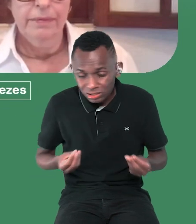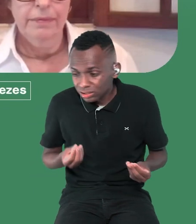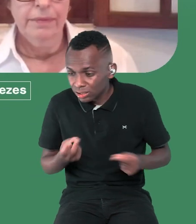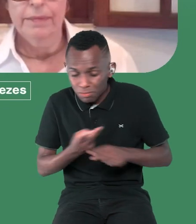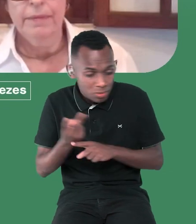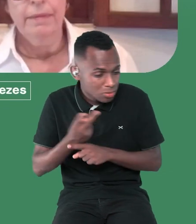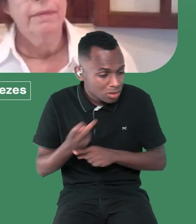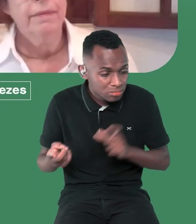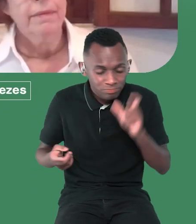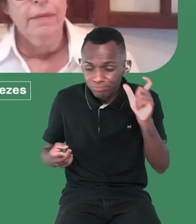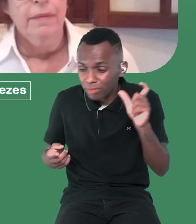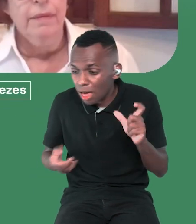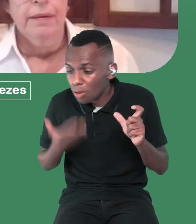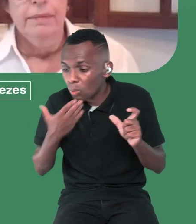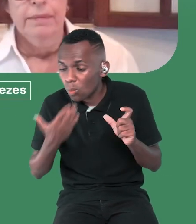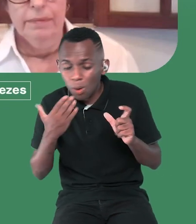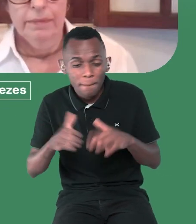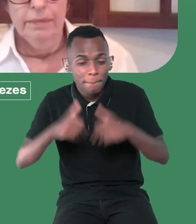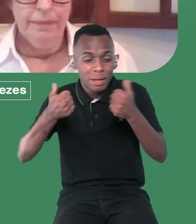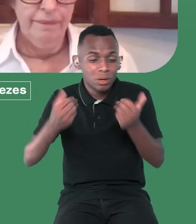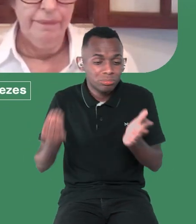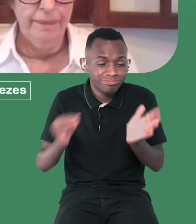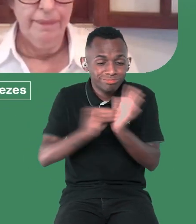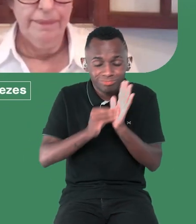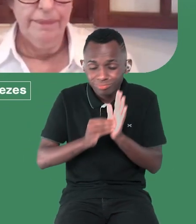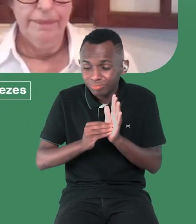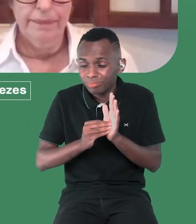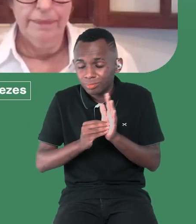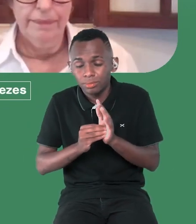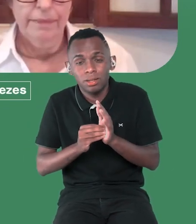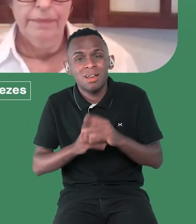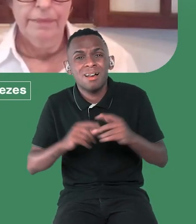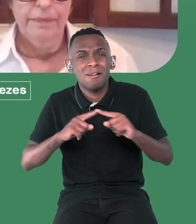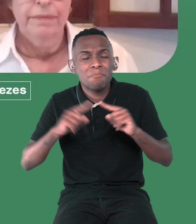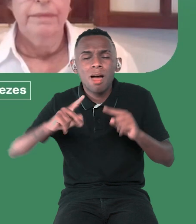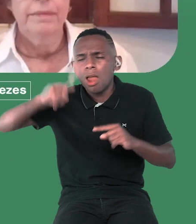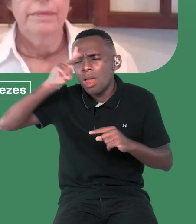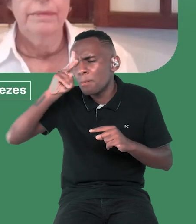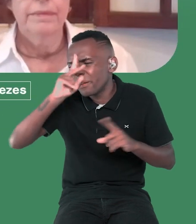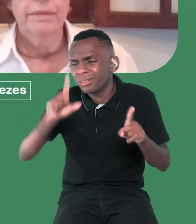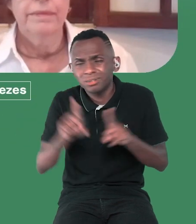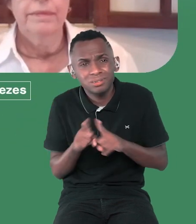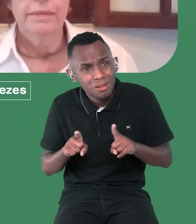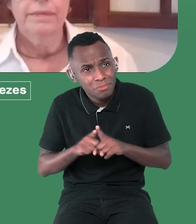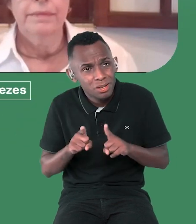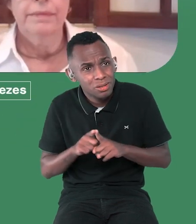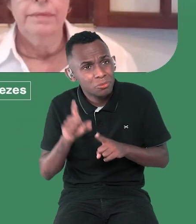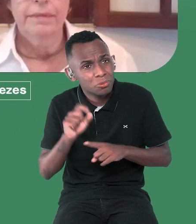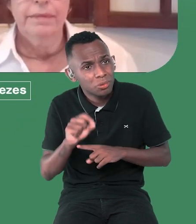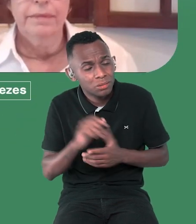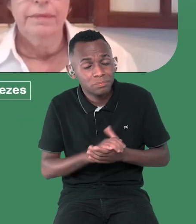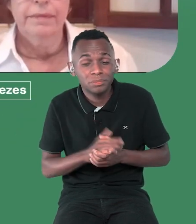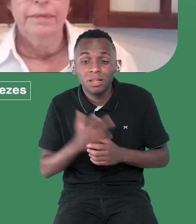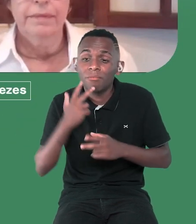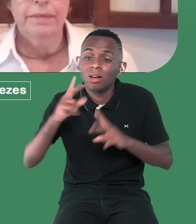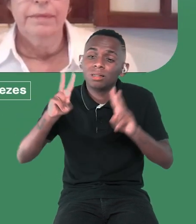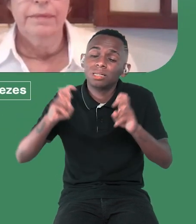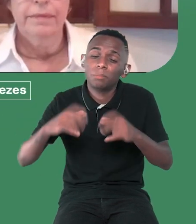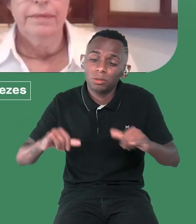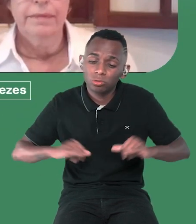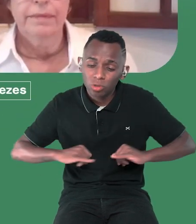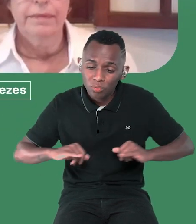assim, eu já pintei, você ainda quer que eu explique? Quer dizer, esse explicar, né, ele cabe a